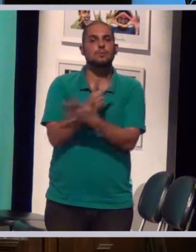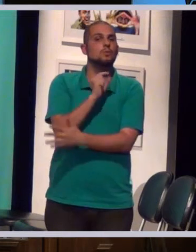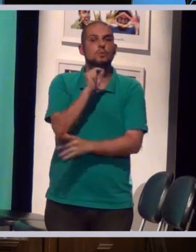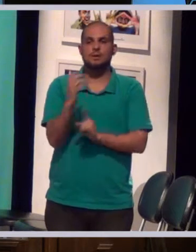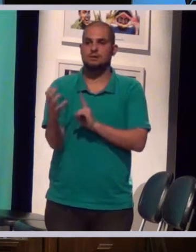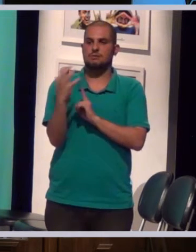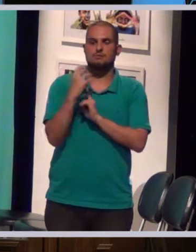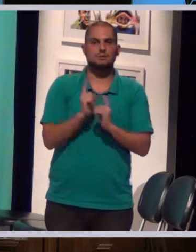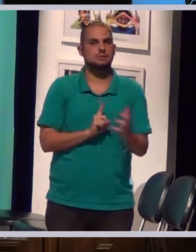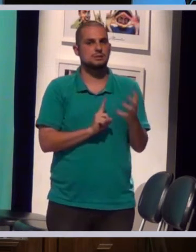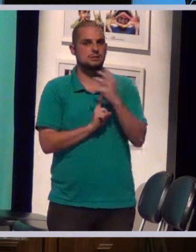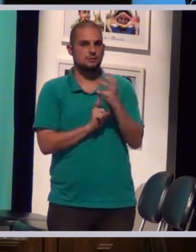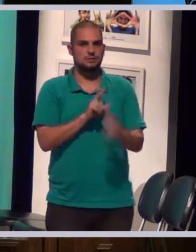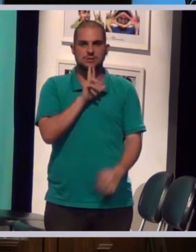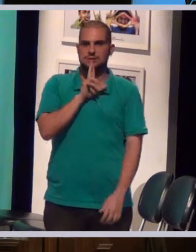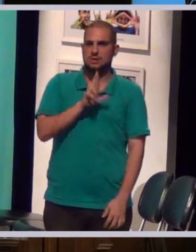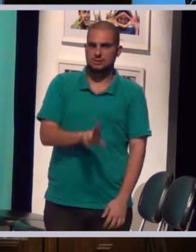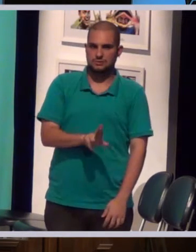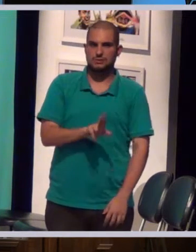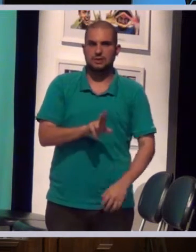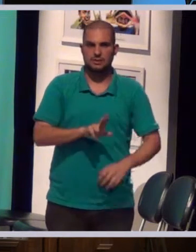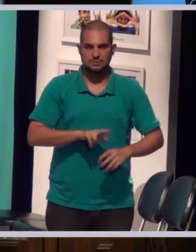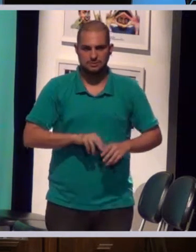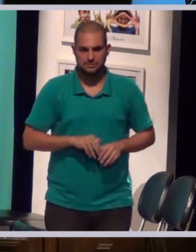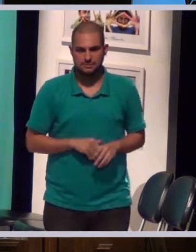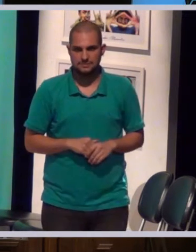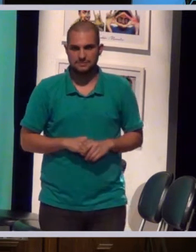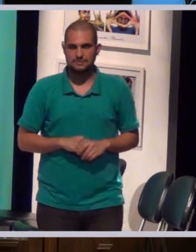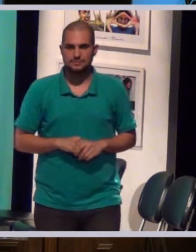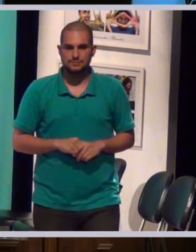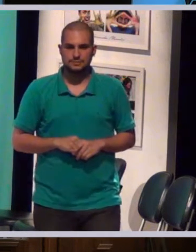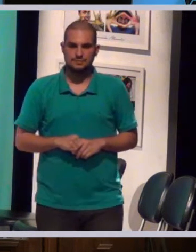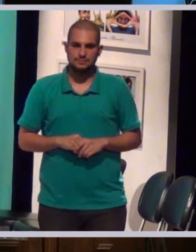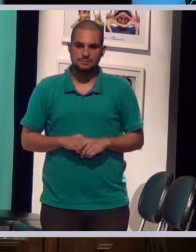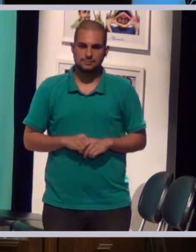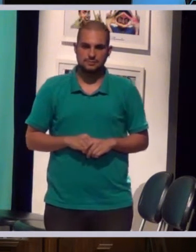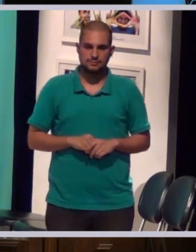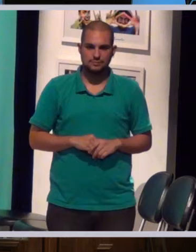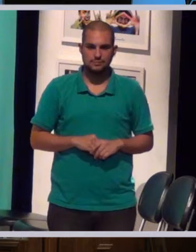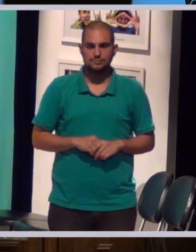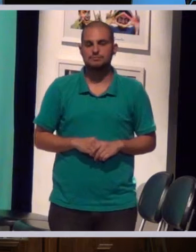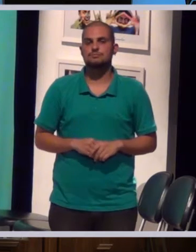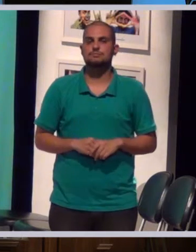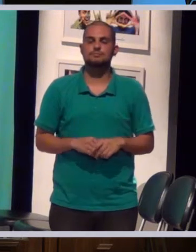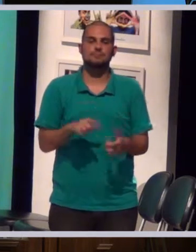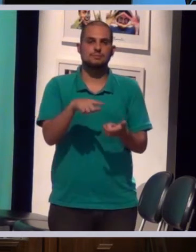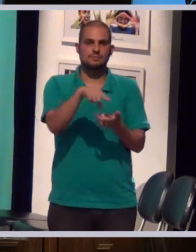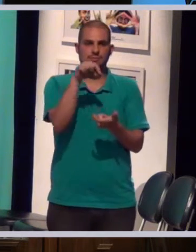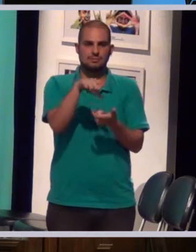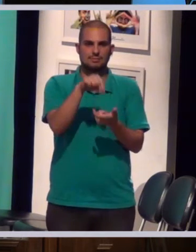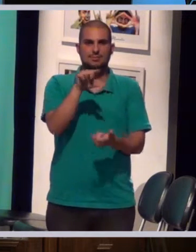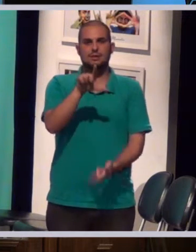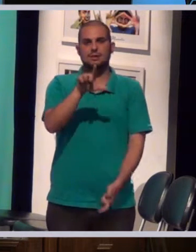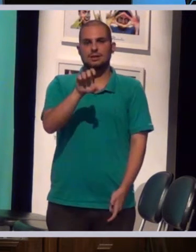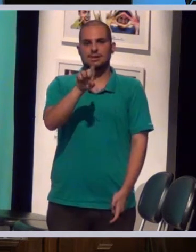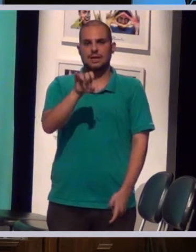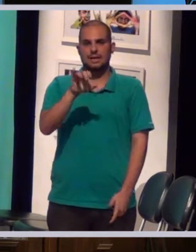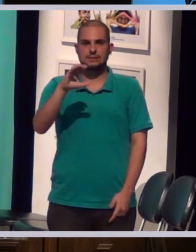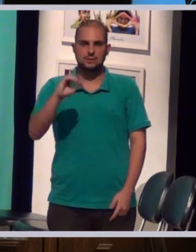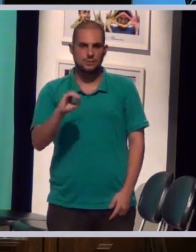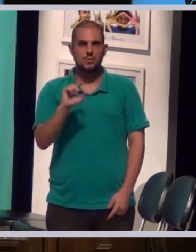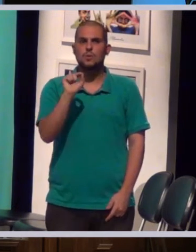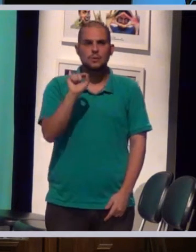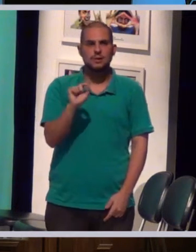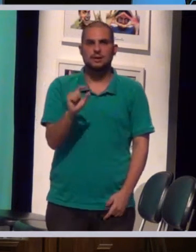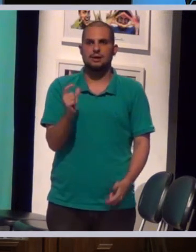ter efeitos sobre o resultado, sobre o desempenho. O léxico, a quantidade de informações que a